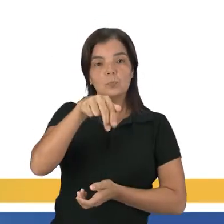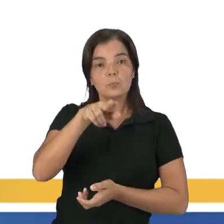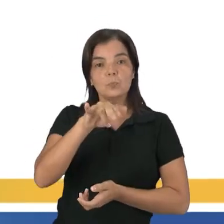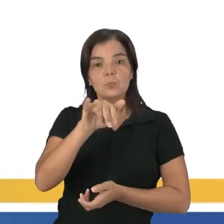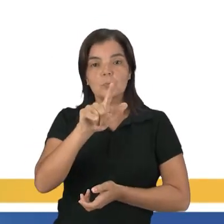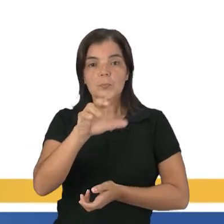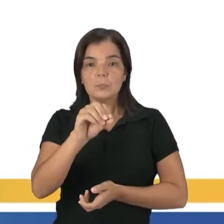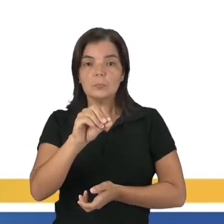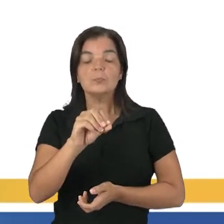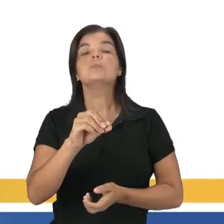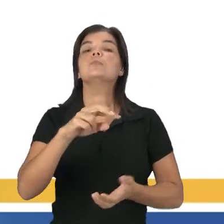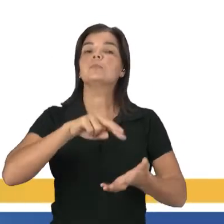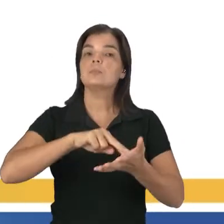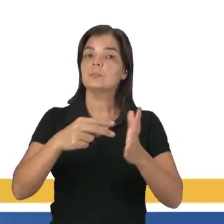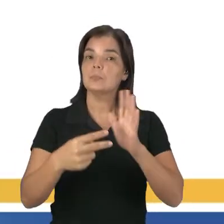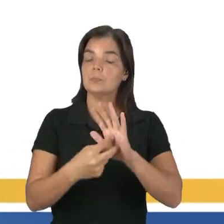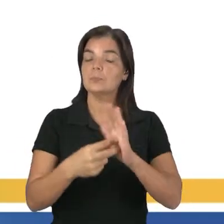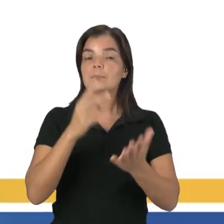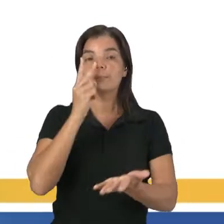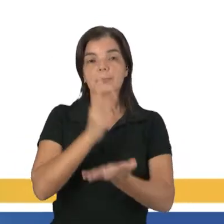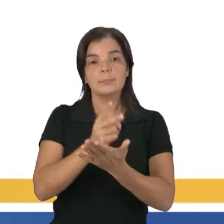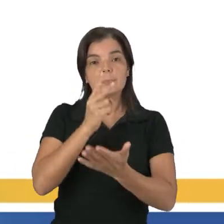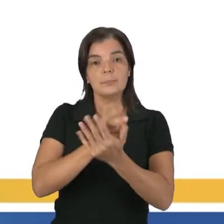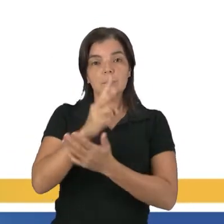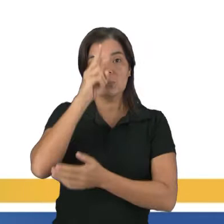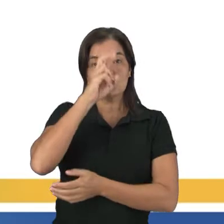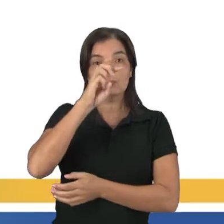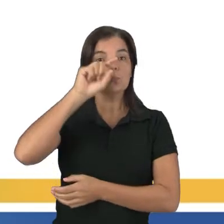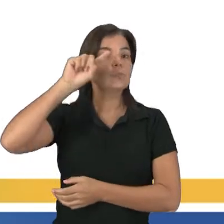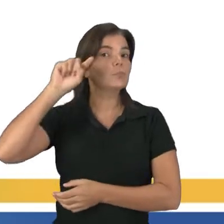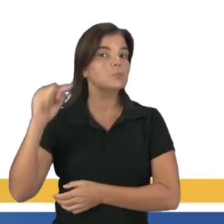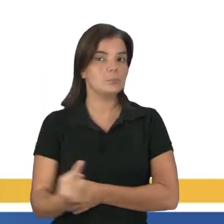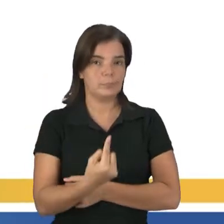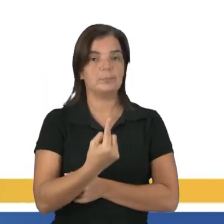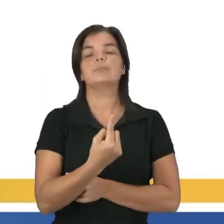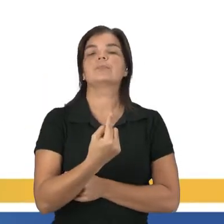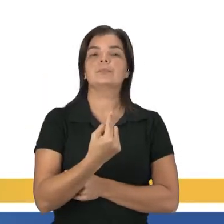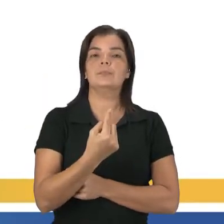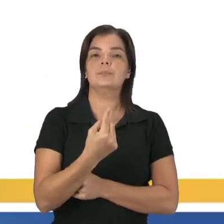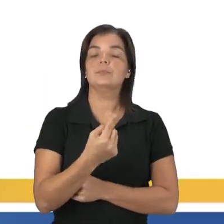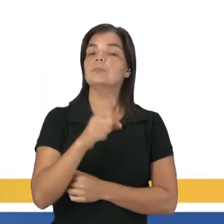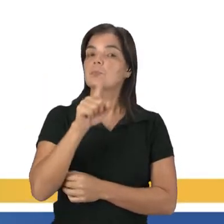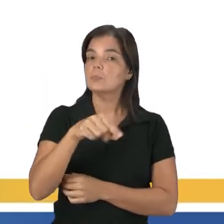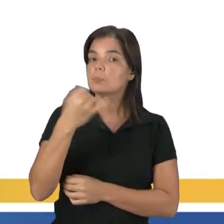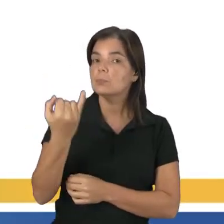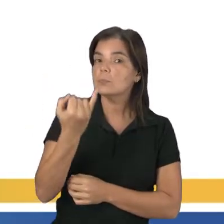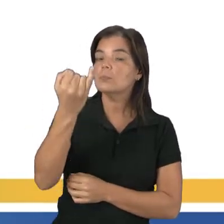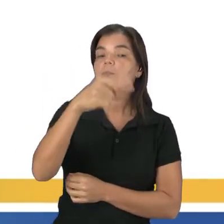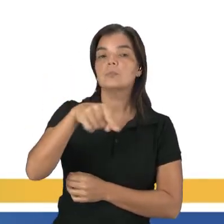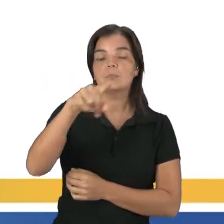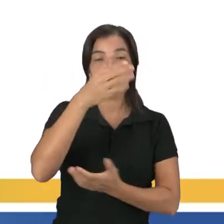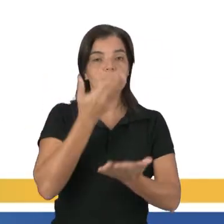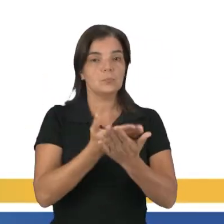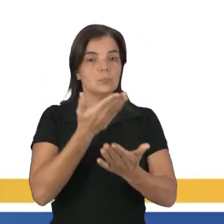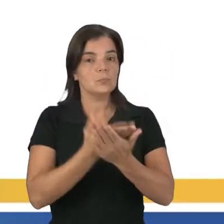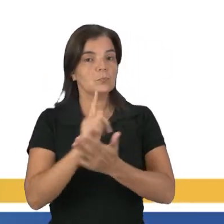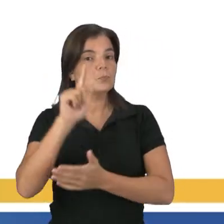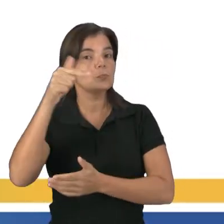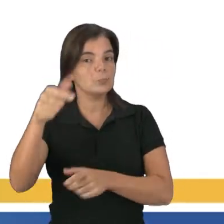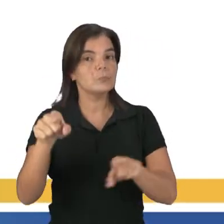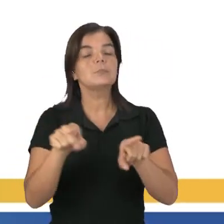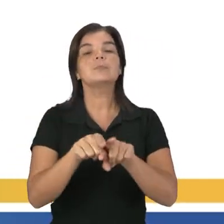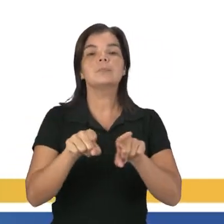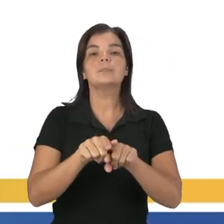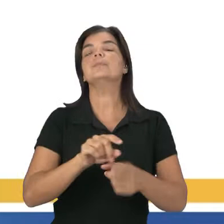caso quilo, sempre vem lembrar a palavra mil, 1000 vezes, tá ok? Então isso é importante para você estudar até em outros tipos